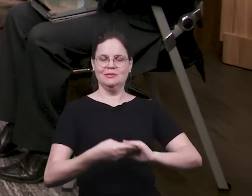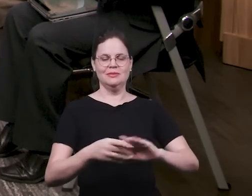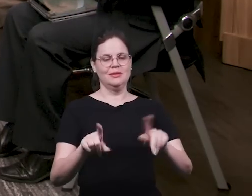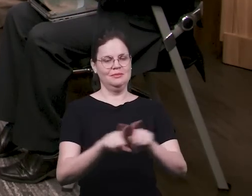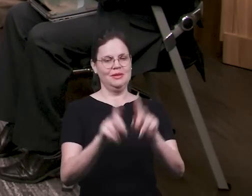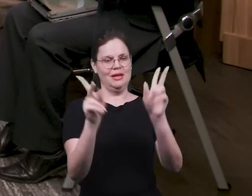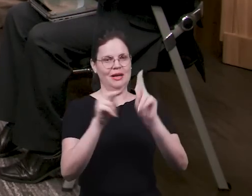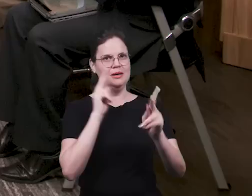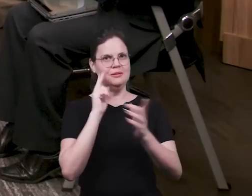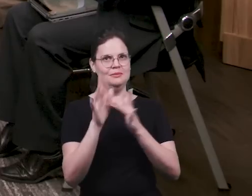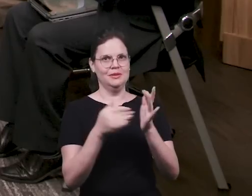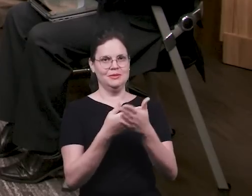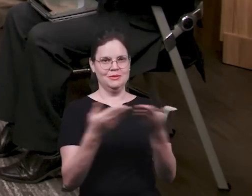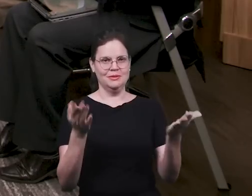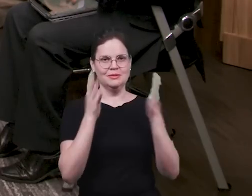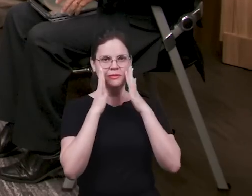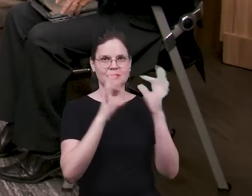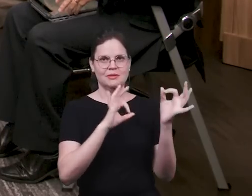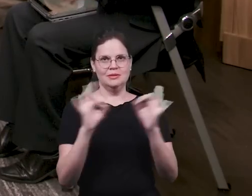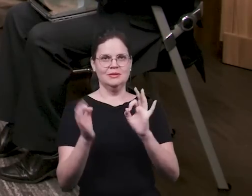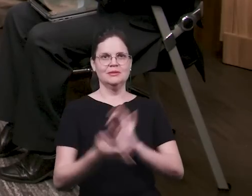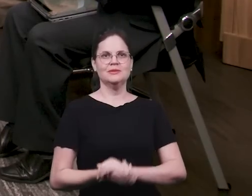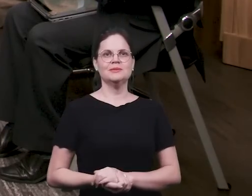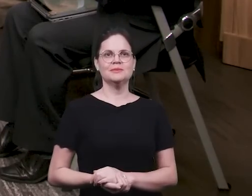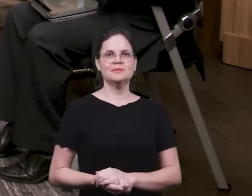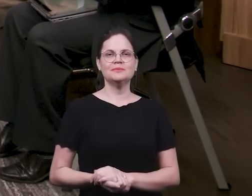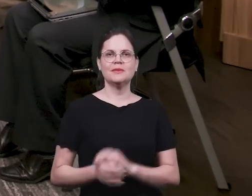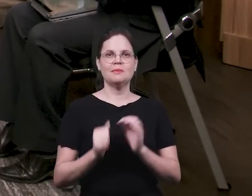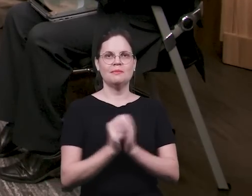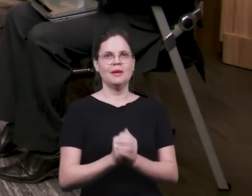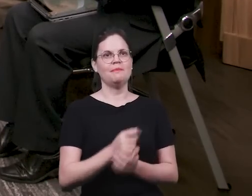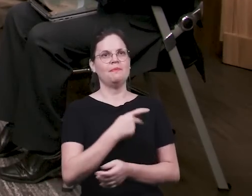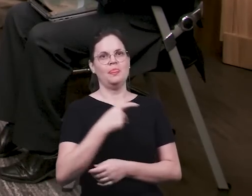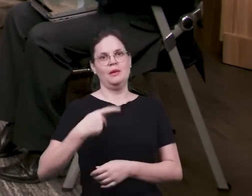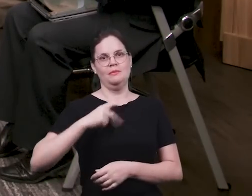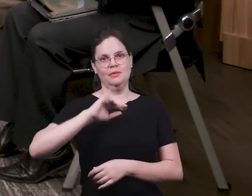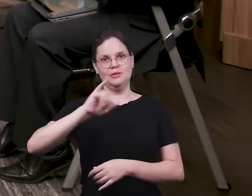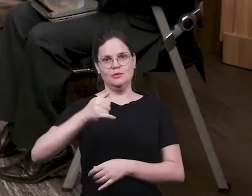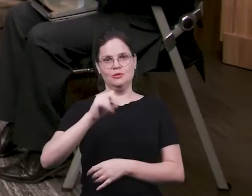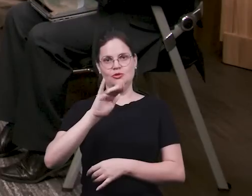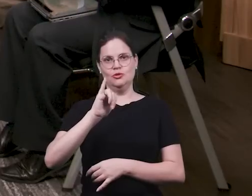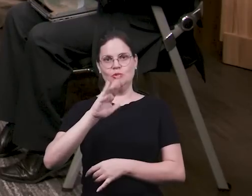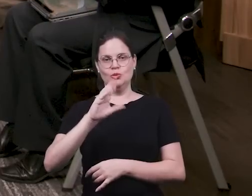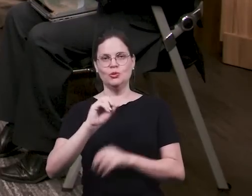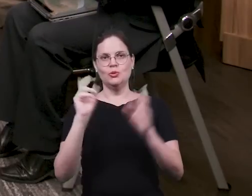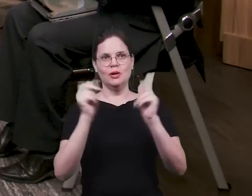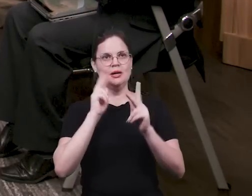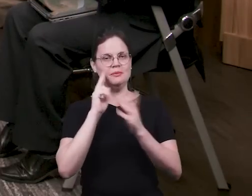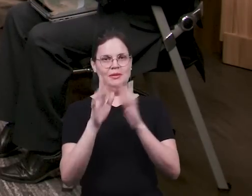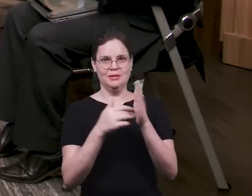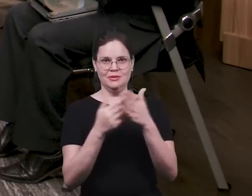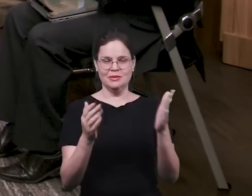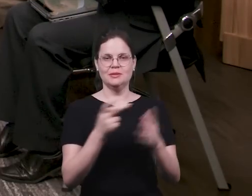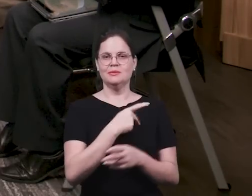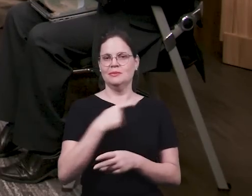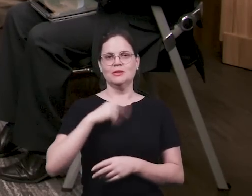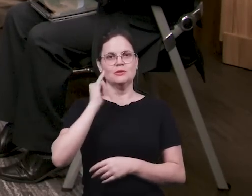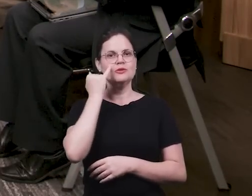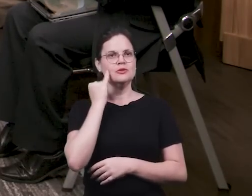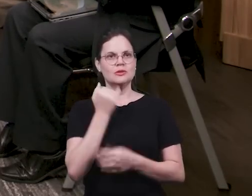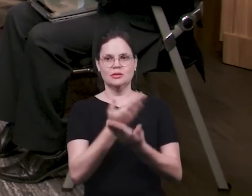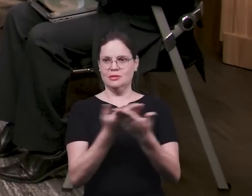estão conosco e também os nossos ouvintes e telespectadores que participam conosco hoje. Bem, seguindo aqui, pastor Júlio Filgueiras, paz do Senhor. Paz do Senhor, pastor